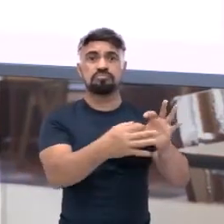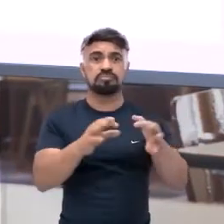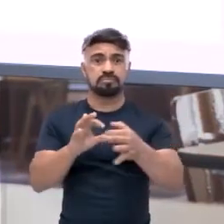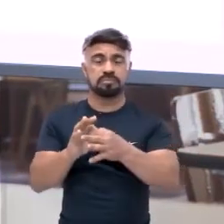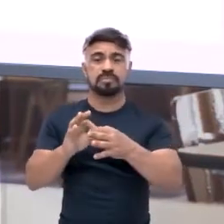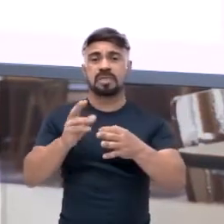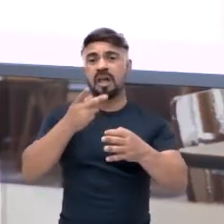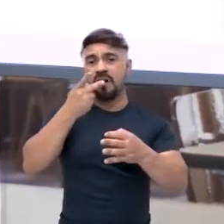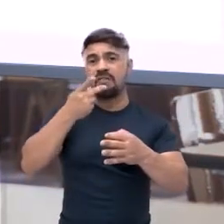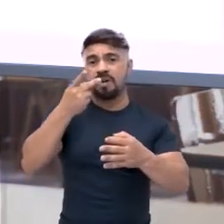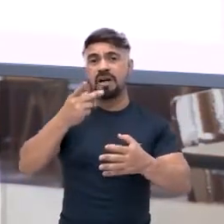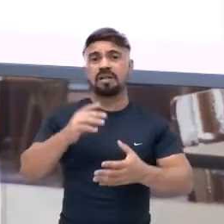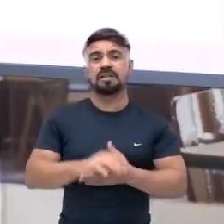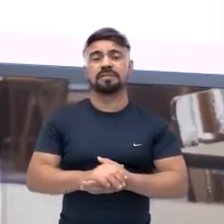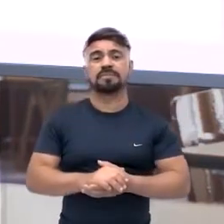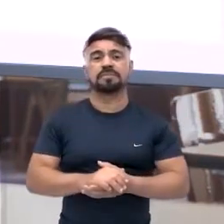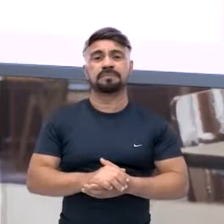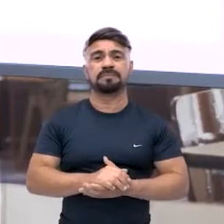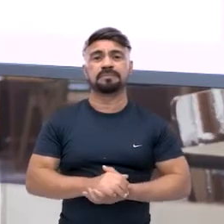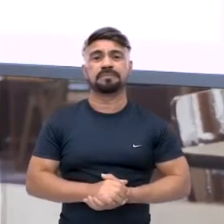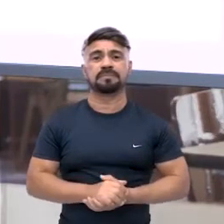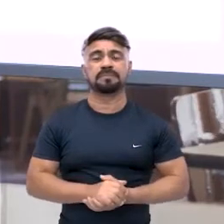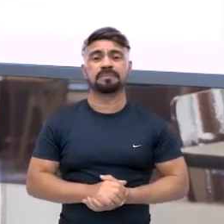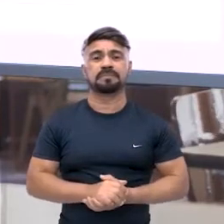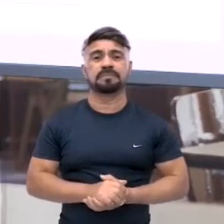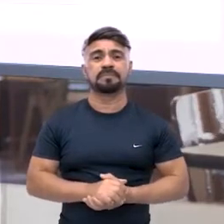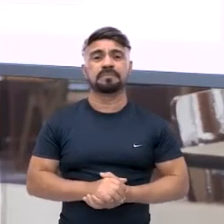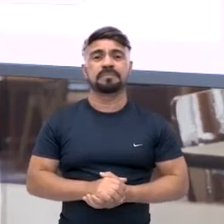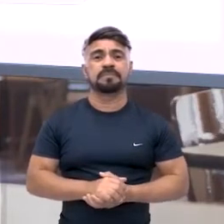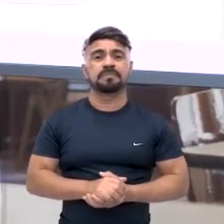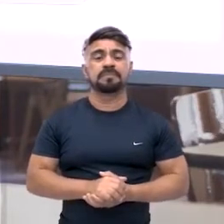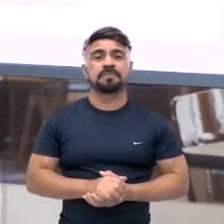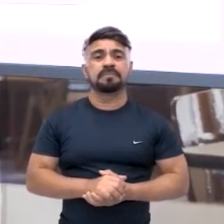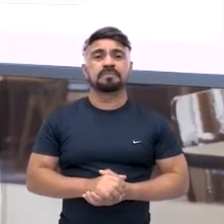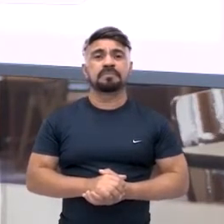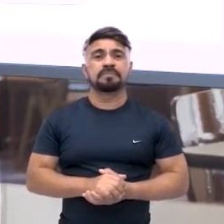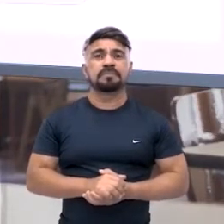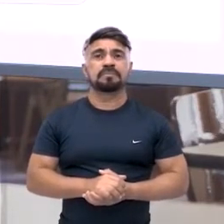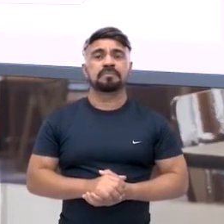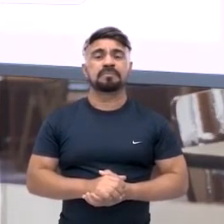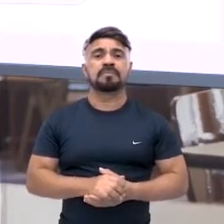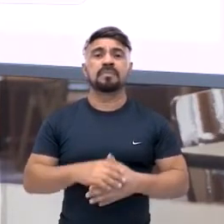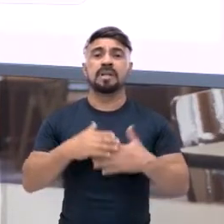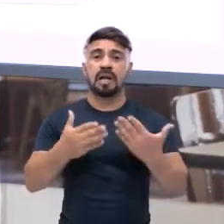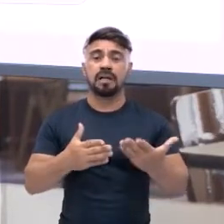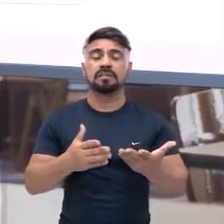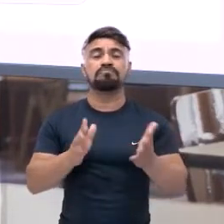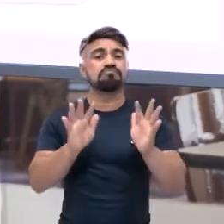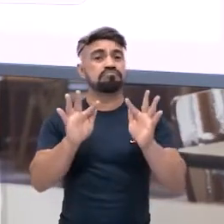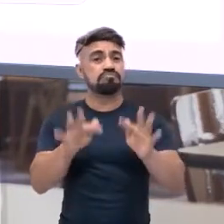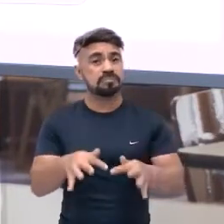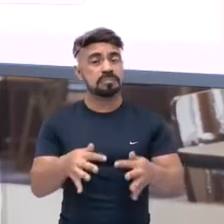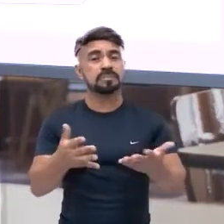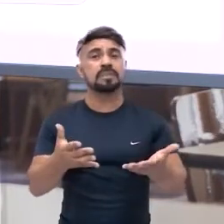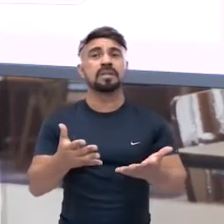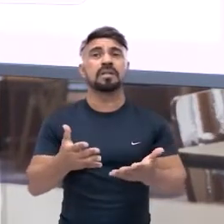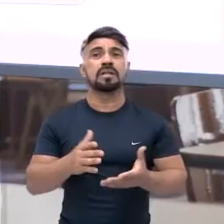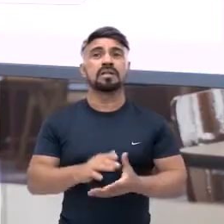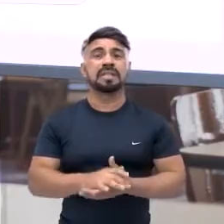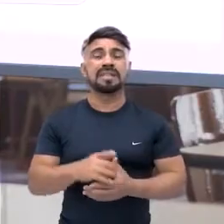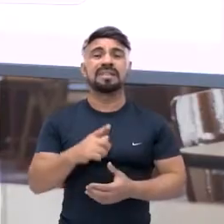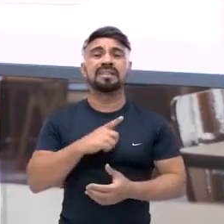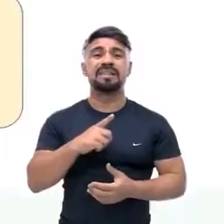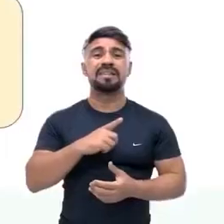alternam as suas falas e que interagem entre si também. E aí, meus queridos, para finalizar esse